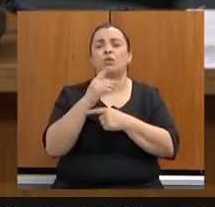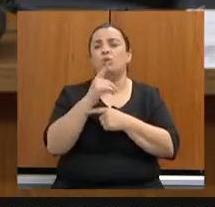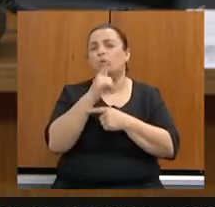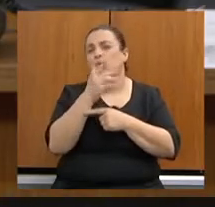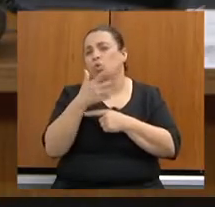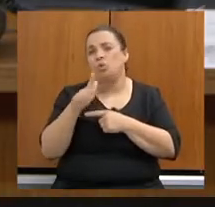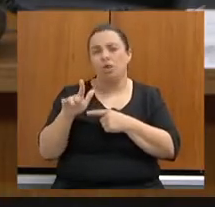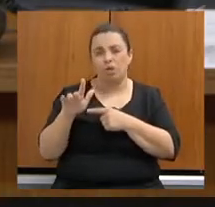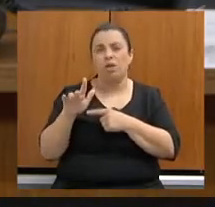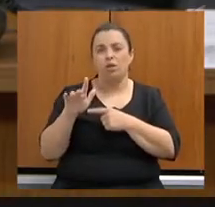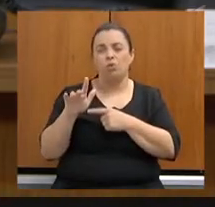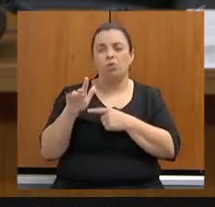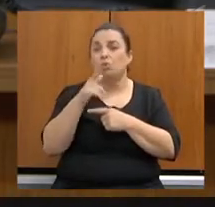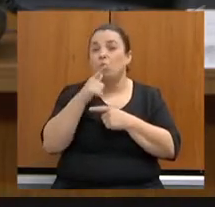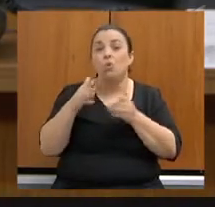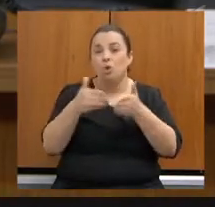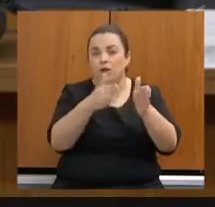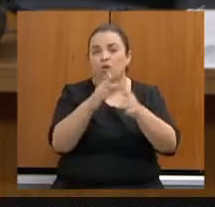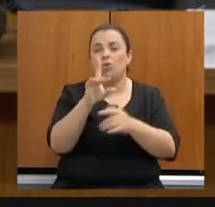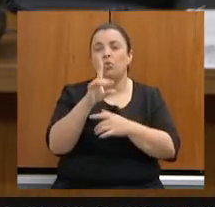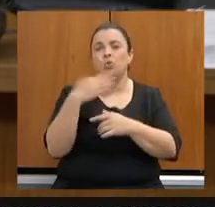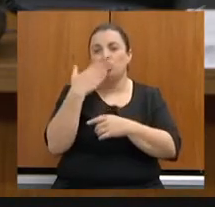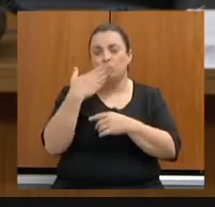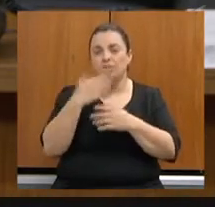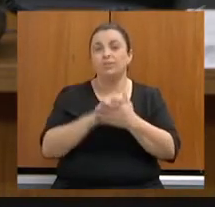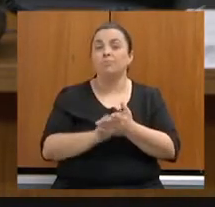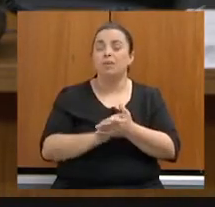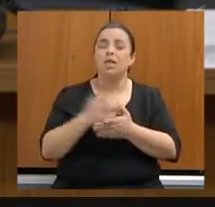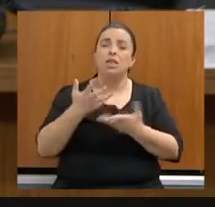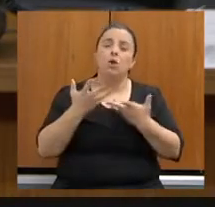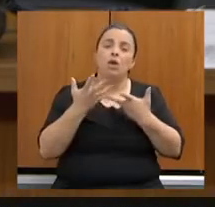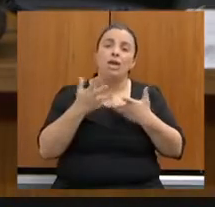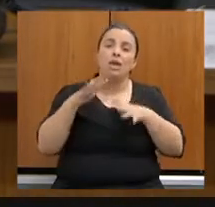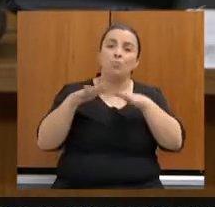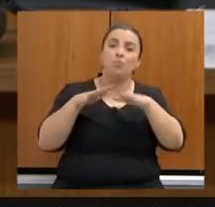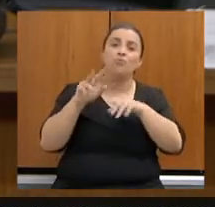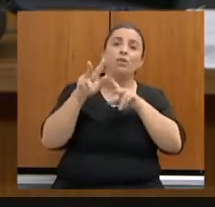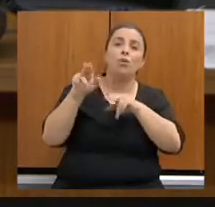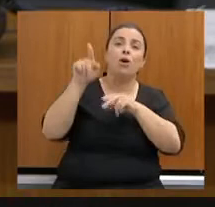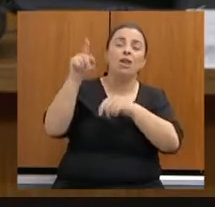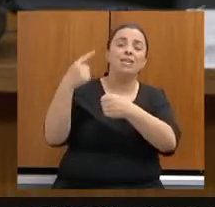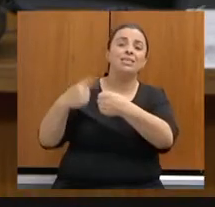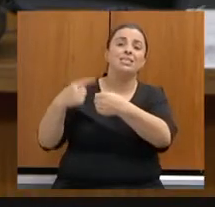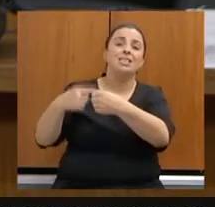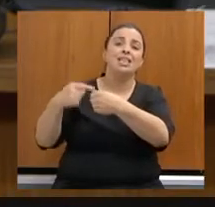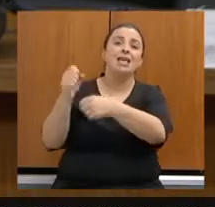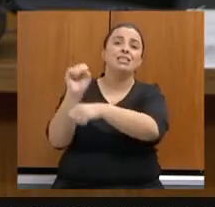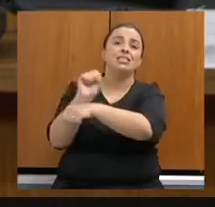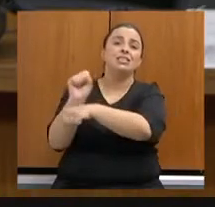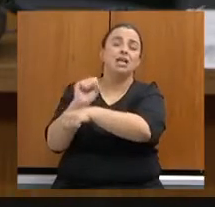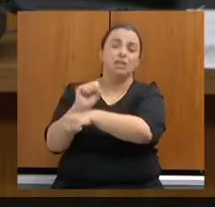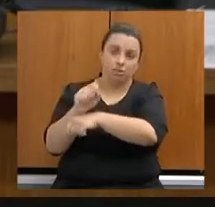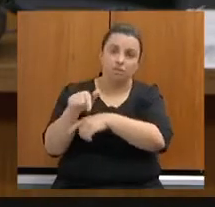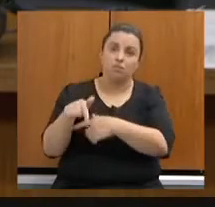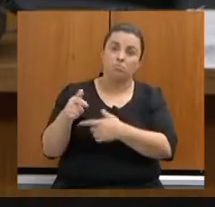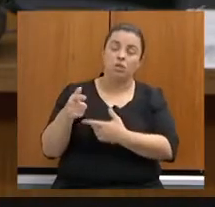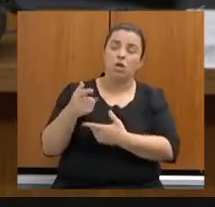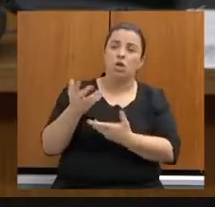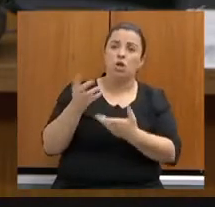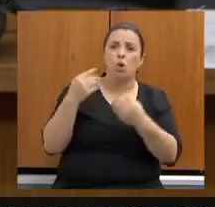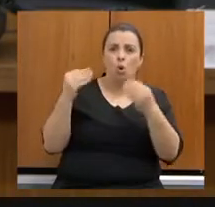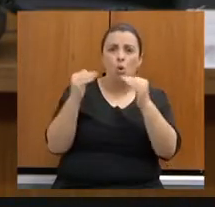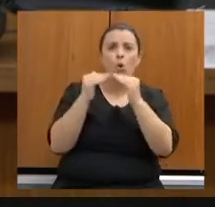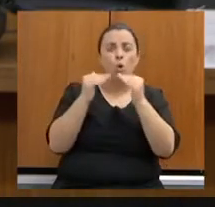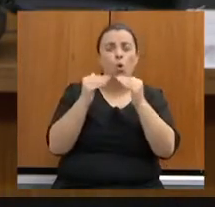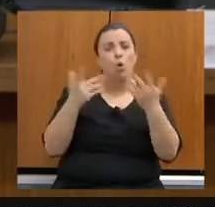dessas 15 que conseguiram se regularizar a gente espera fazer esse mesmo movimento em Salinas E concordo plenamente com o senhor e tem